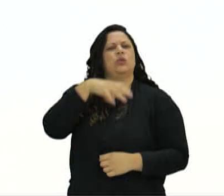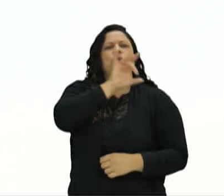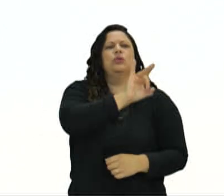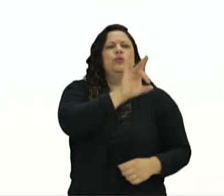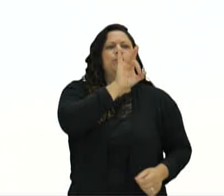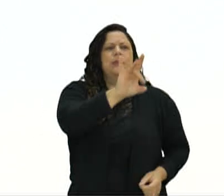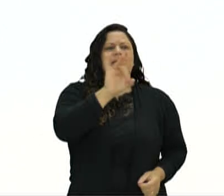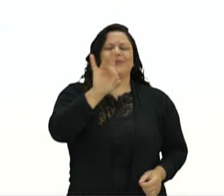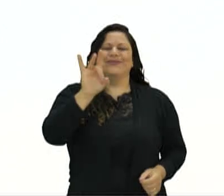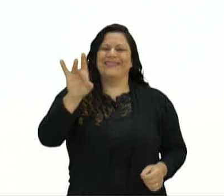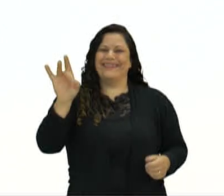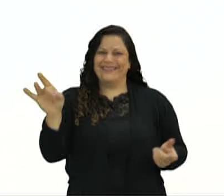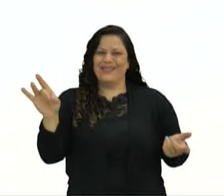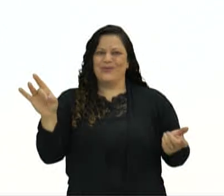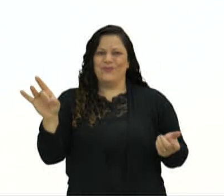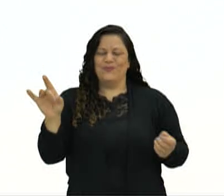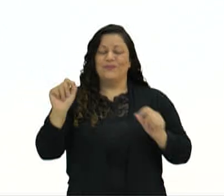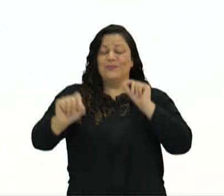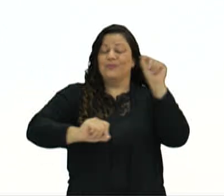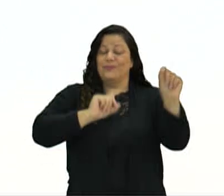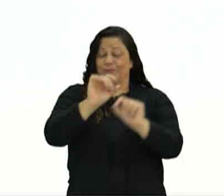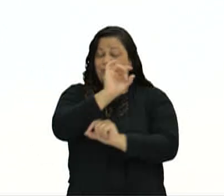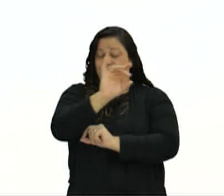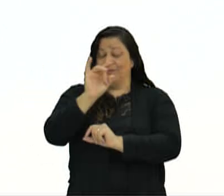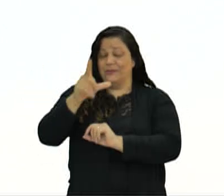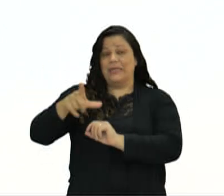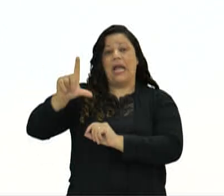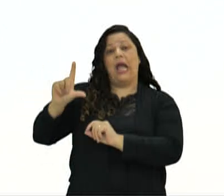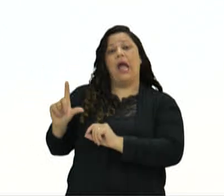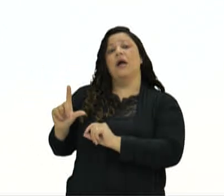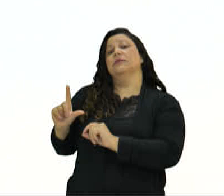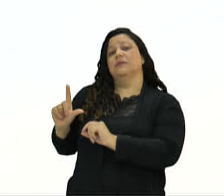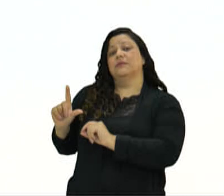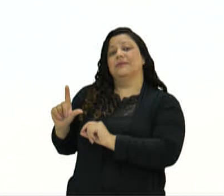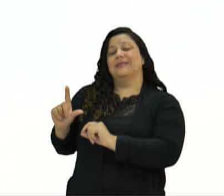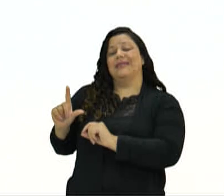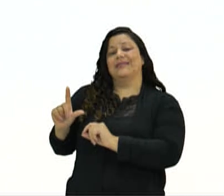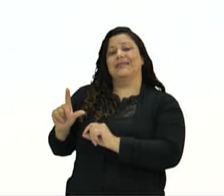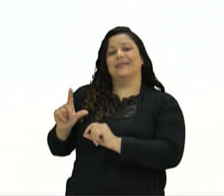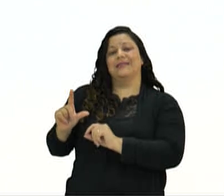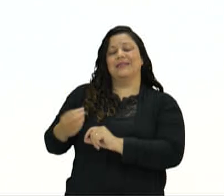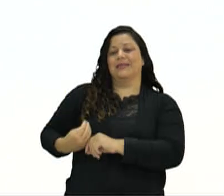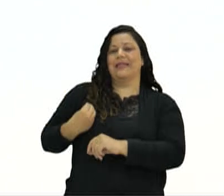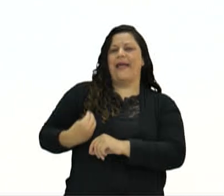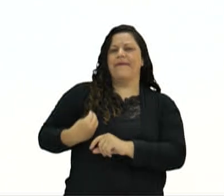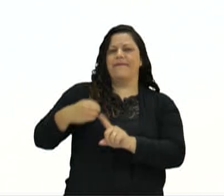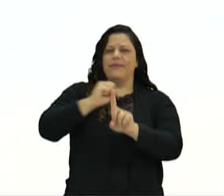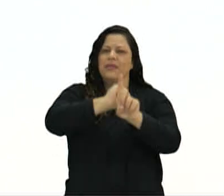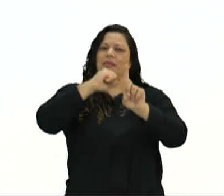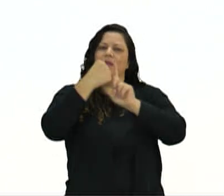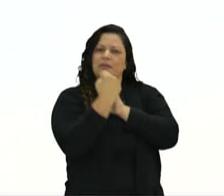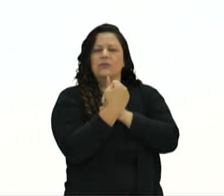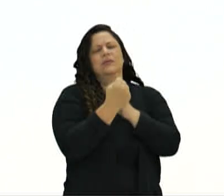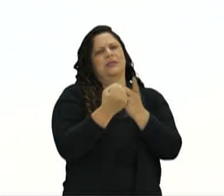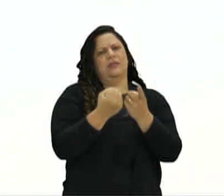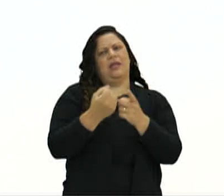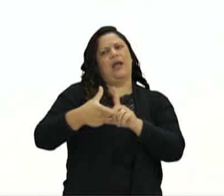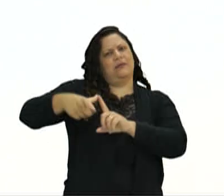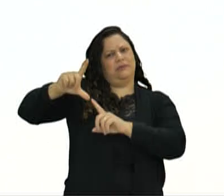leis naturais, elas advêm do sentimento de cada ser antes mesmo da vida em sociedade. São